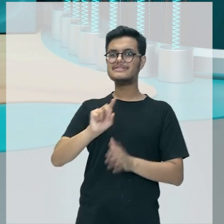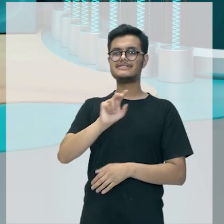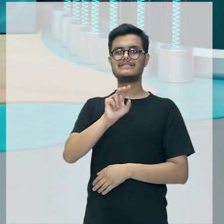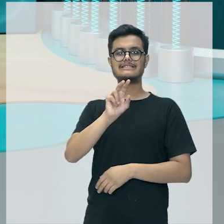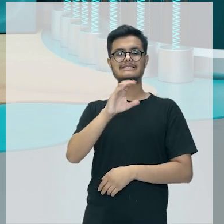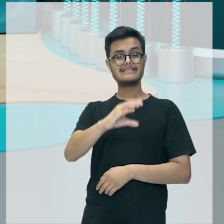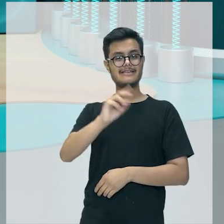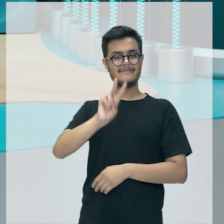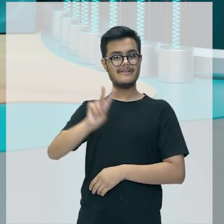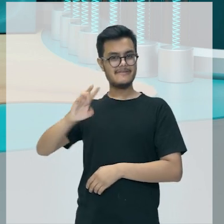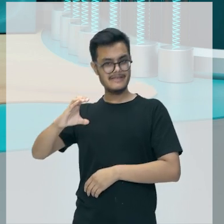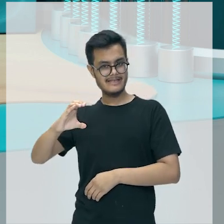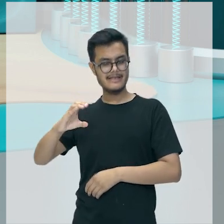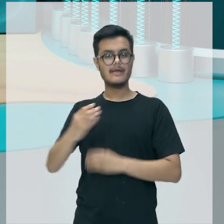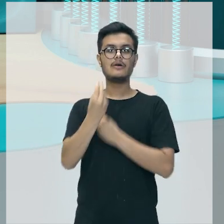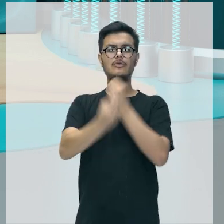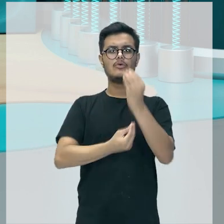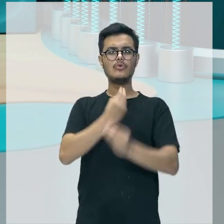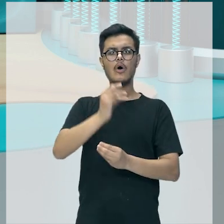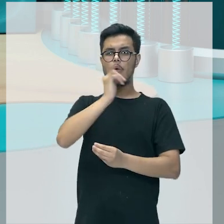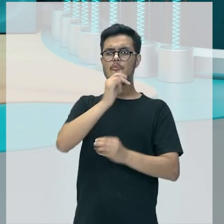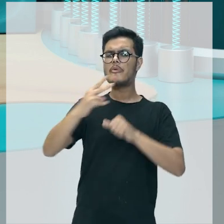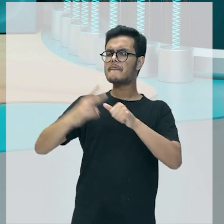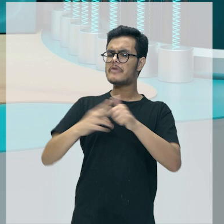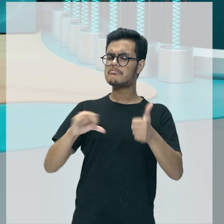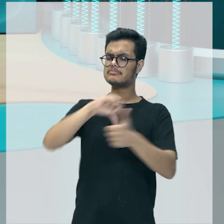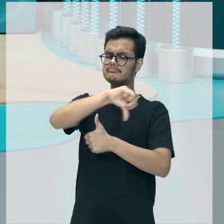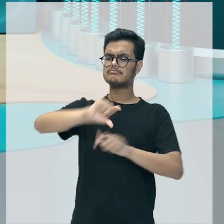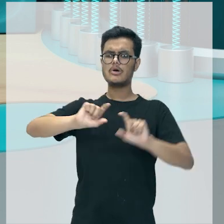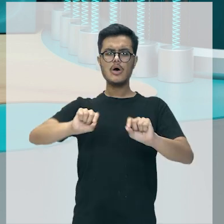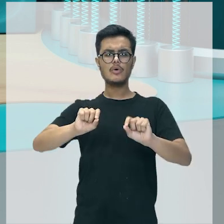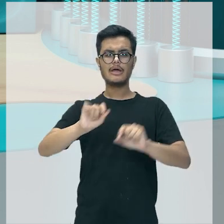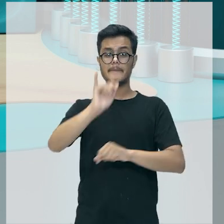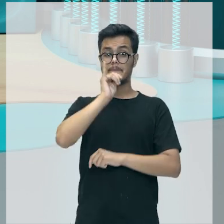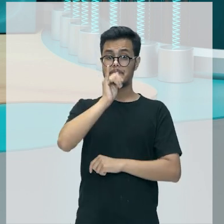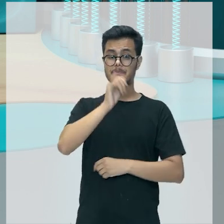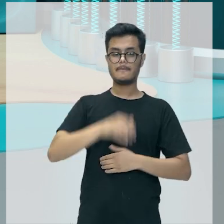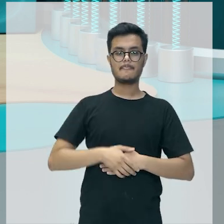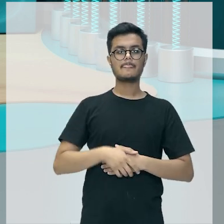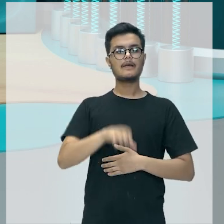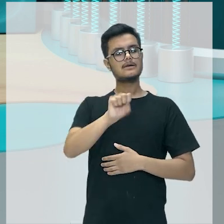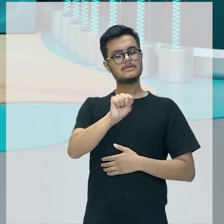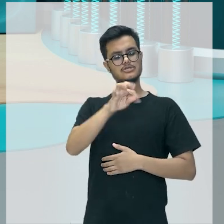o que aconteceu ao verbo, né? A última letra foi